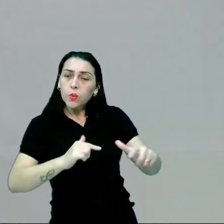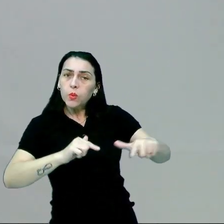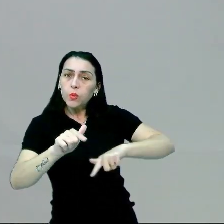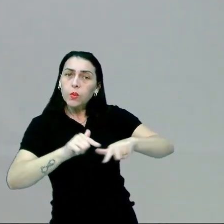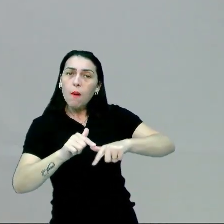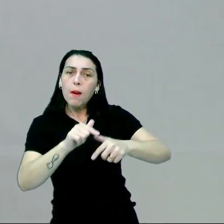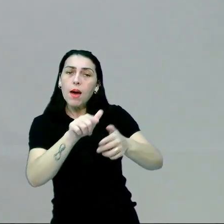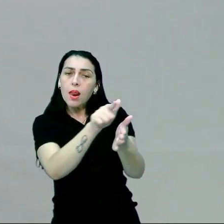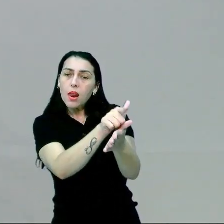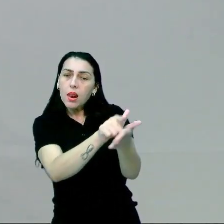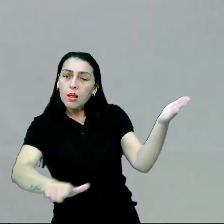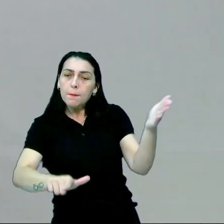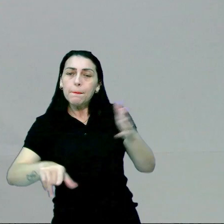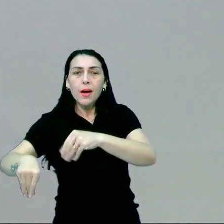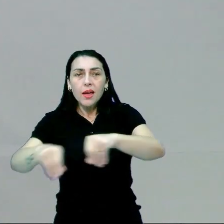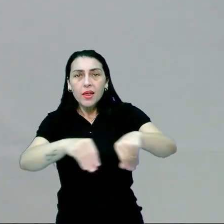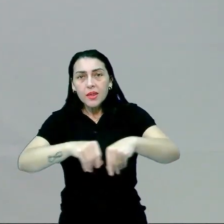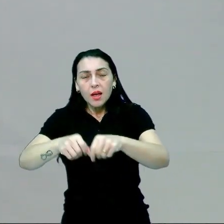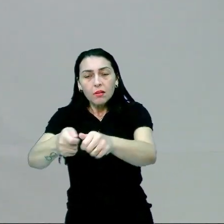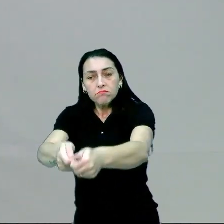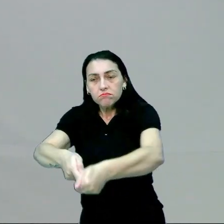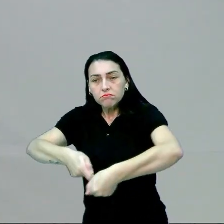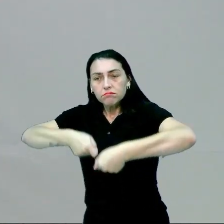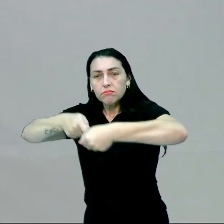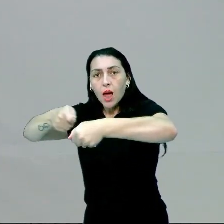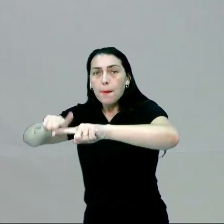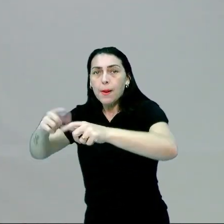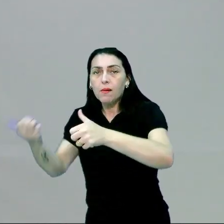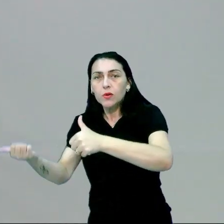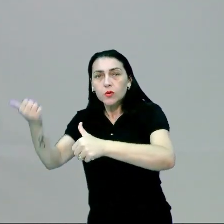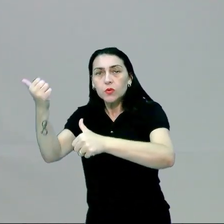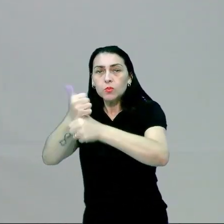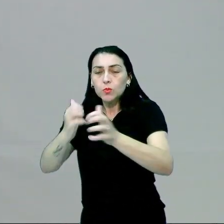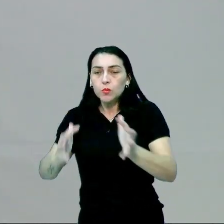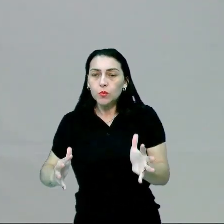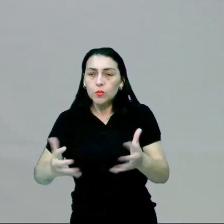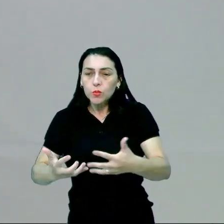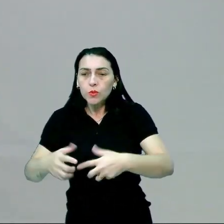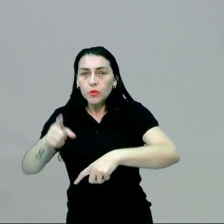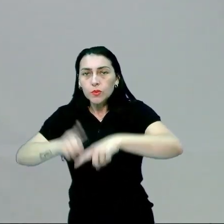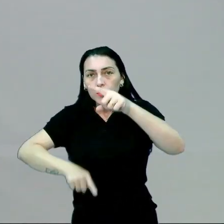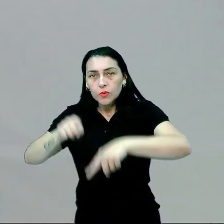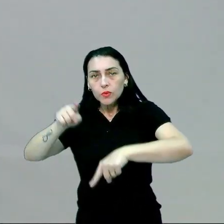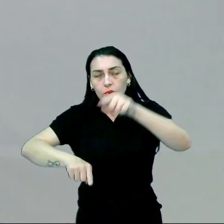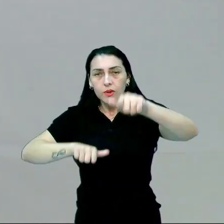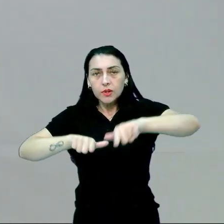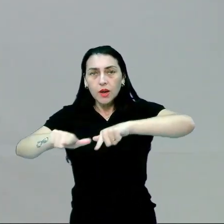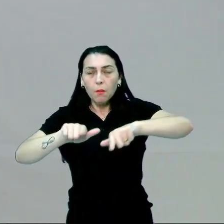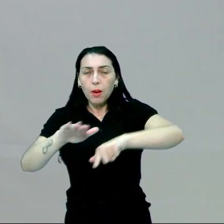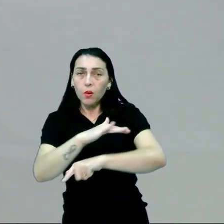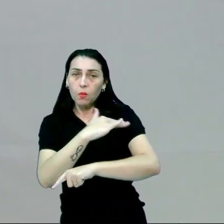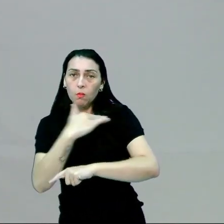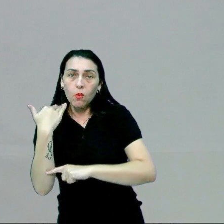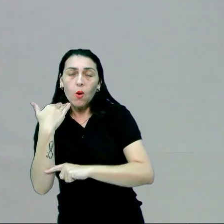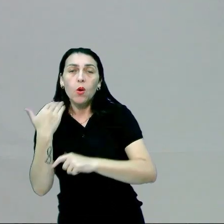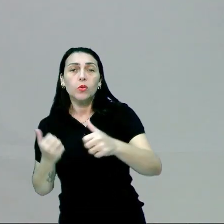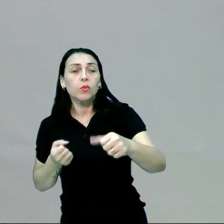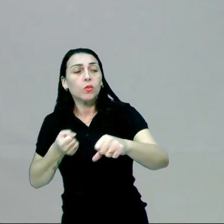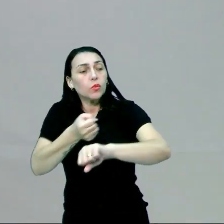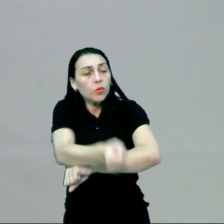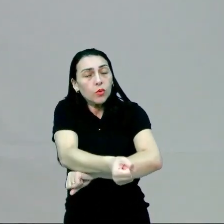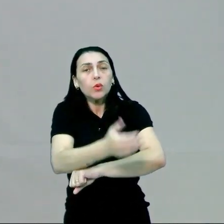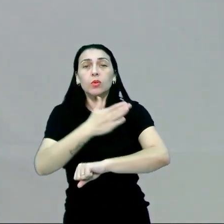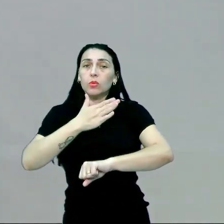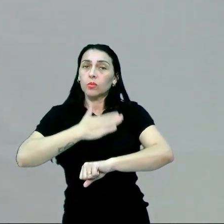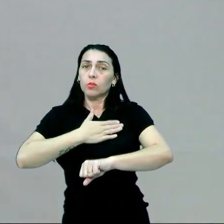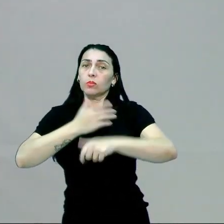terra para mim, ele não vai mais arar com a enxada, mas vai arar com um trator. O trator é trabalho morto que eu coloco na mão do